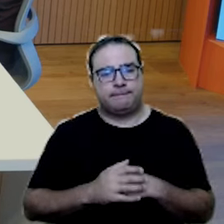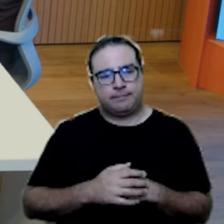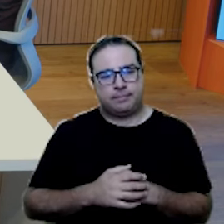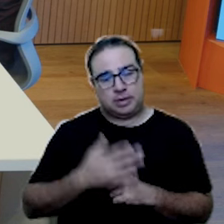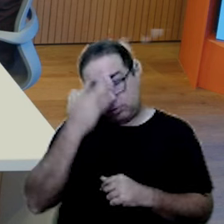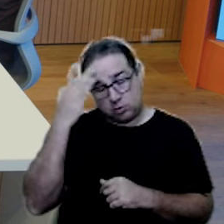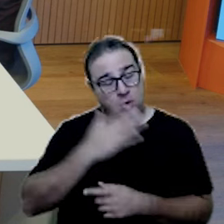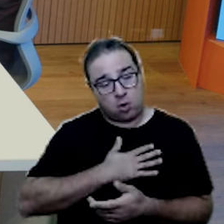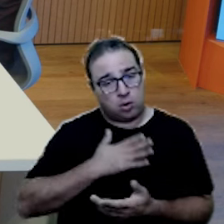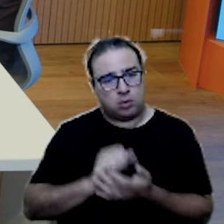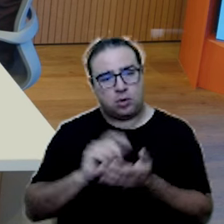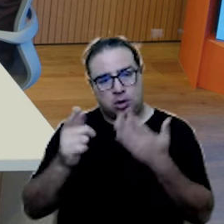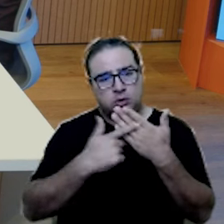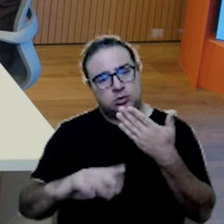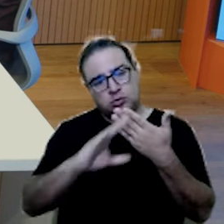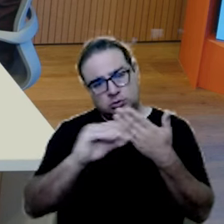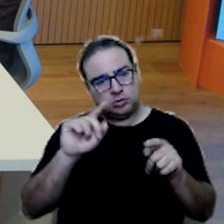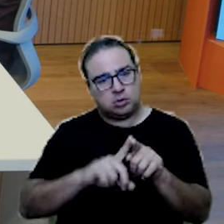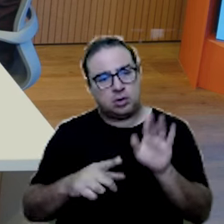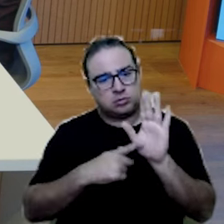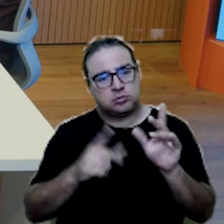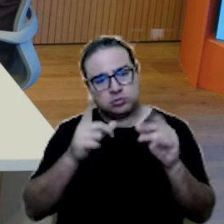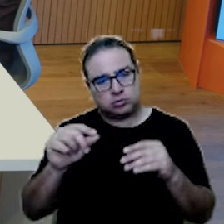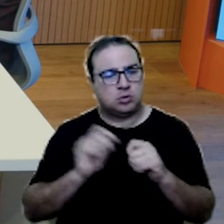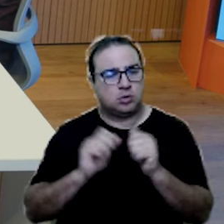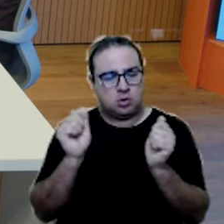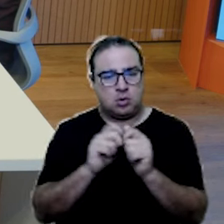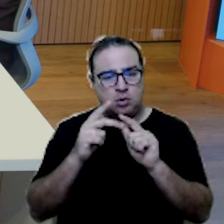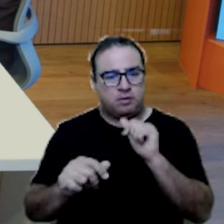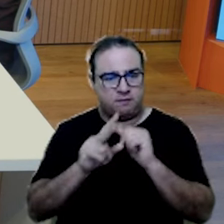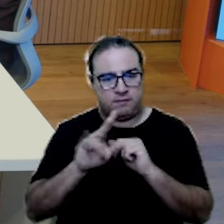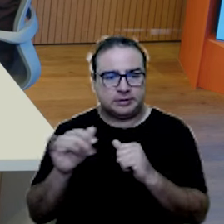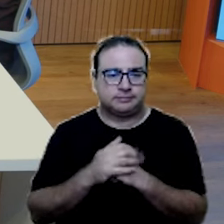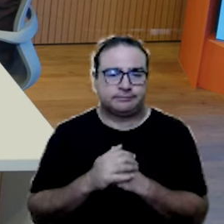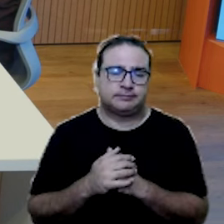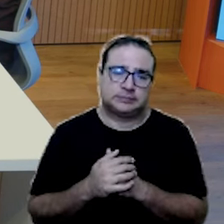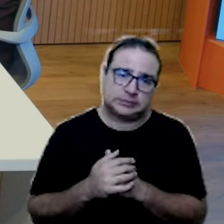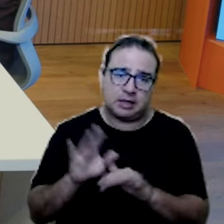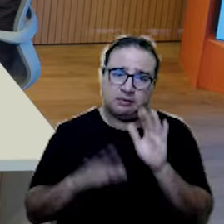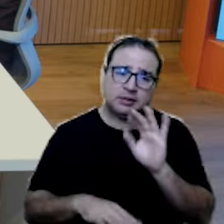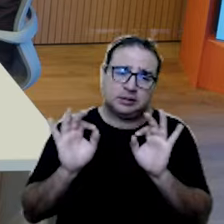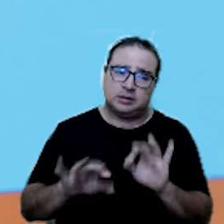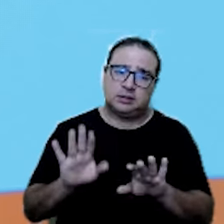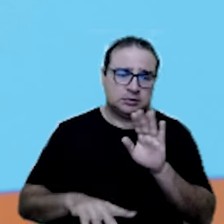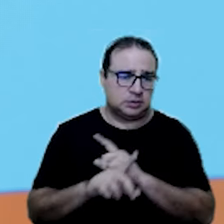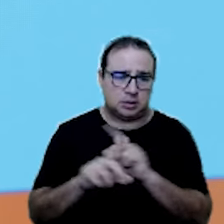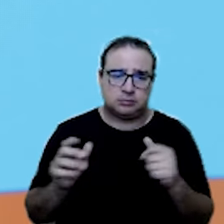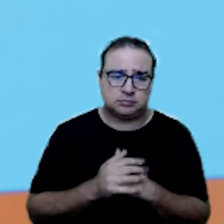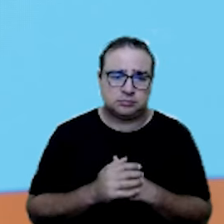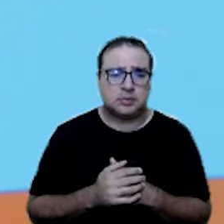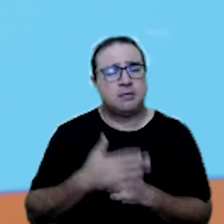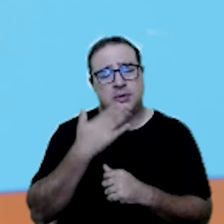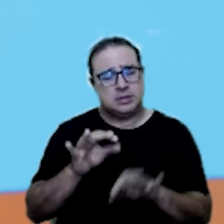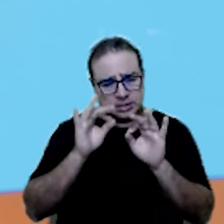pessoal gosta bastante ah clica ali no copiar aí vai aparecer uma parte aí eu só faço uma alteração e vai tem hora que funciona que não funciona